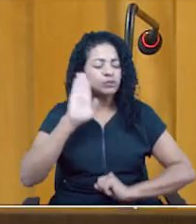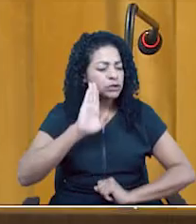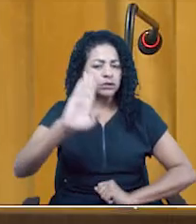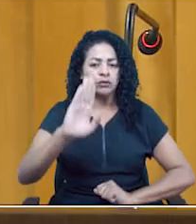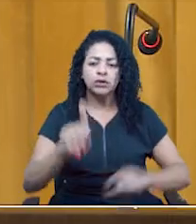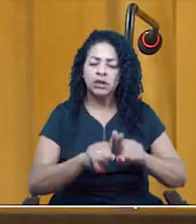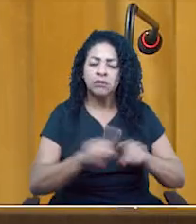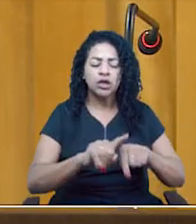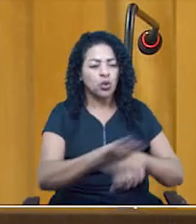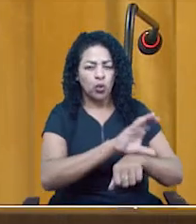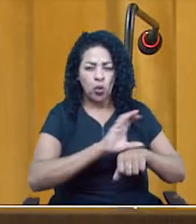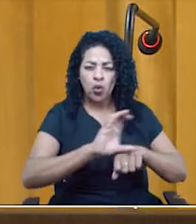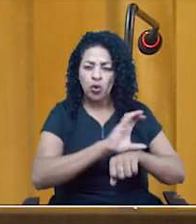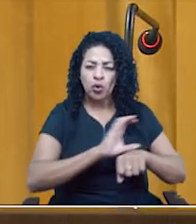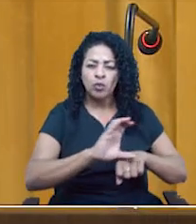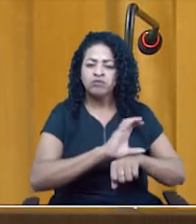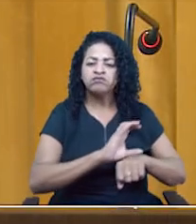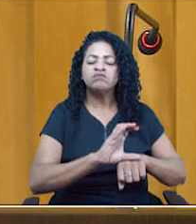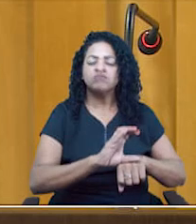constitucionais e dos valores